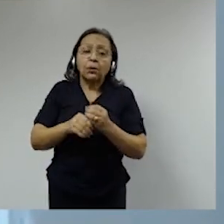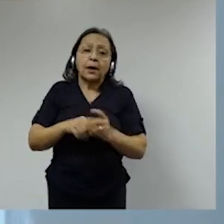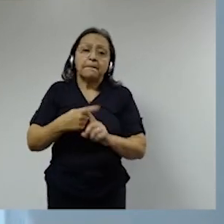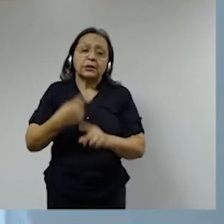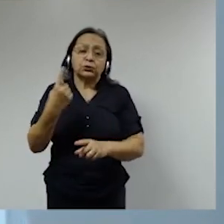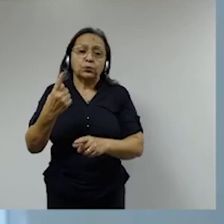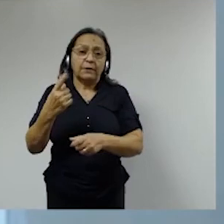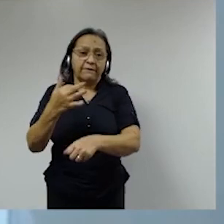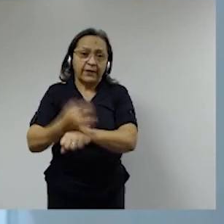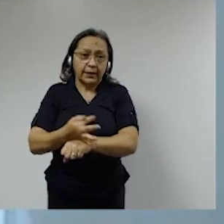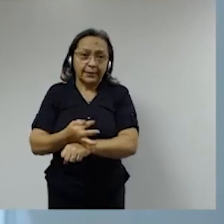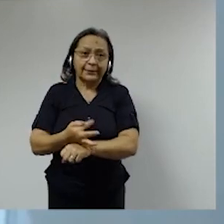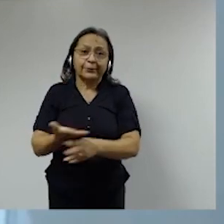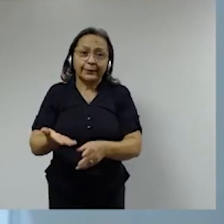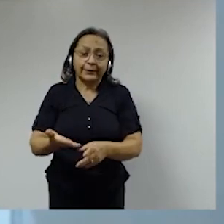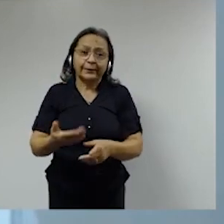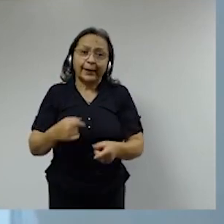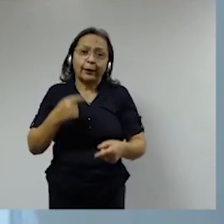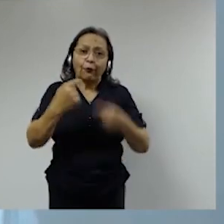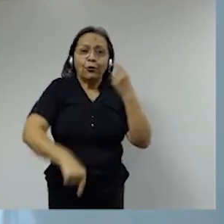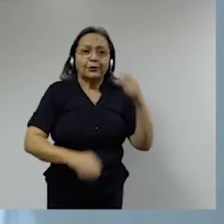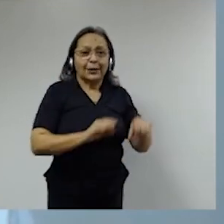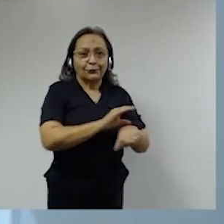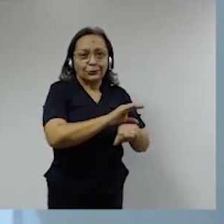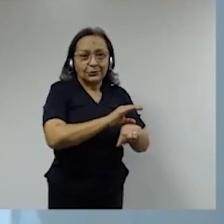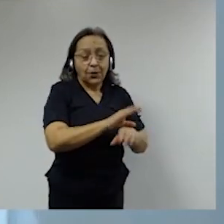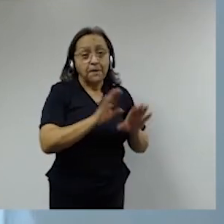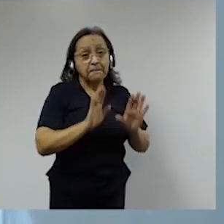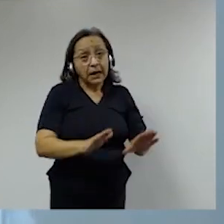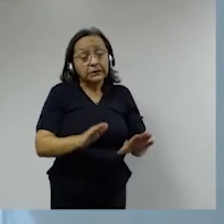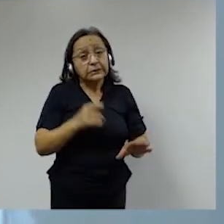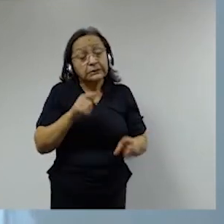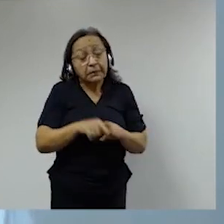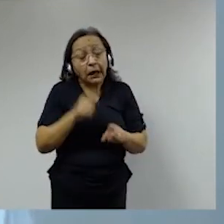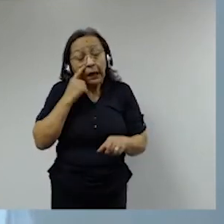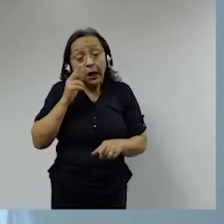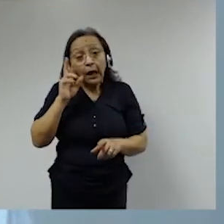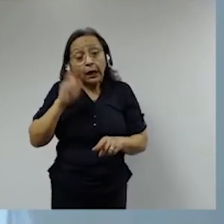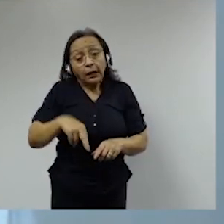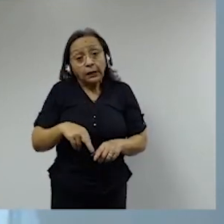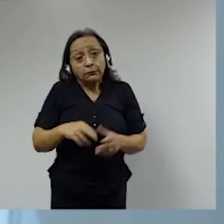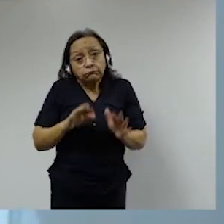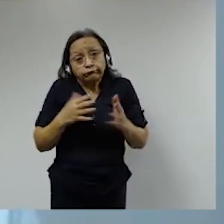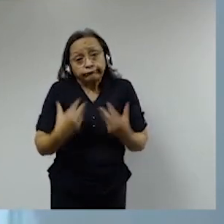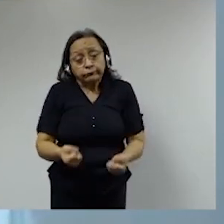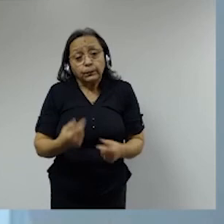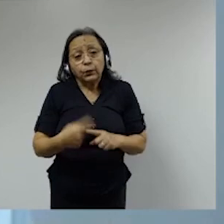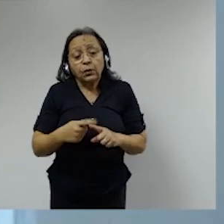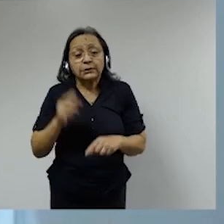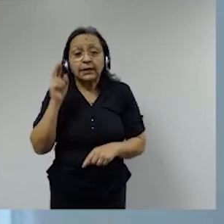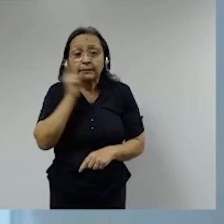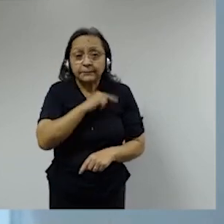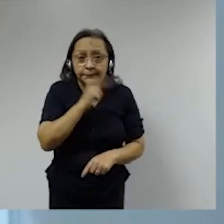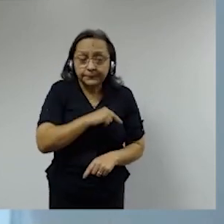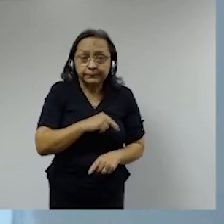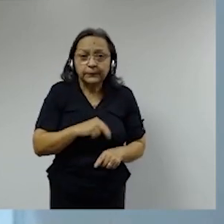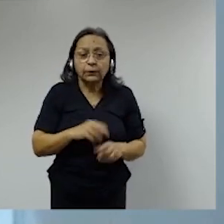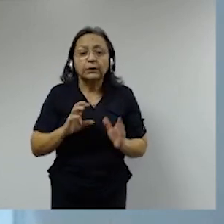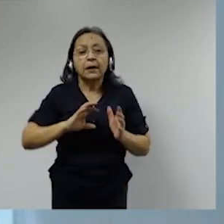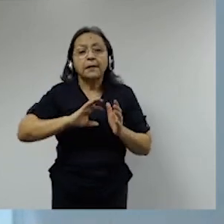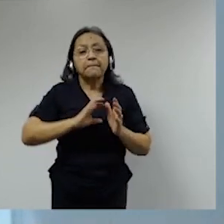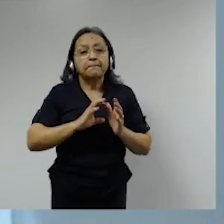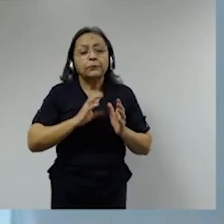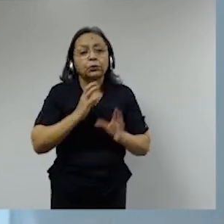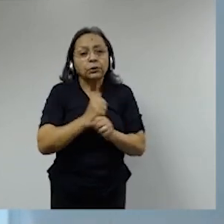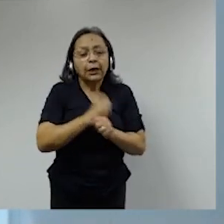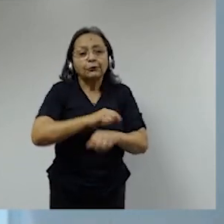que aparentemente afronta a Constituição, mas que seria razoável diante da emergência. Banco de horas